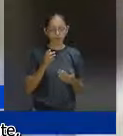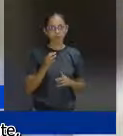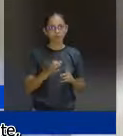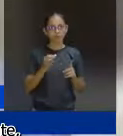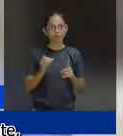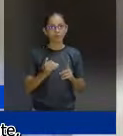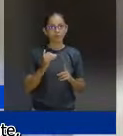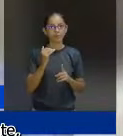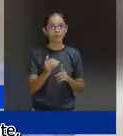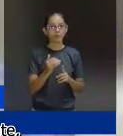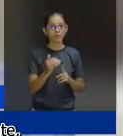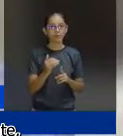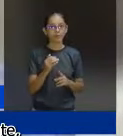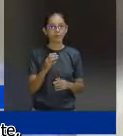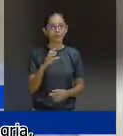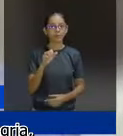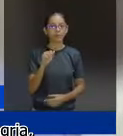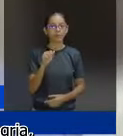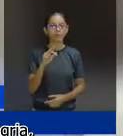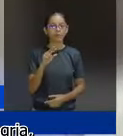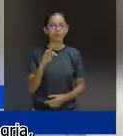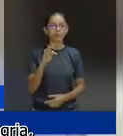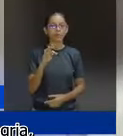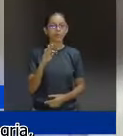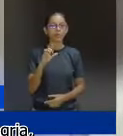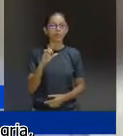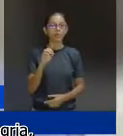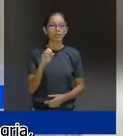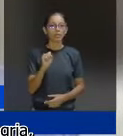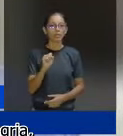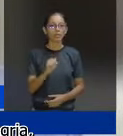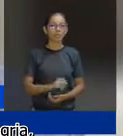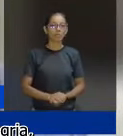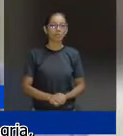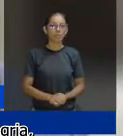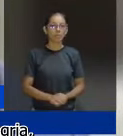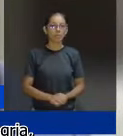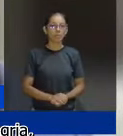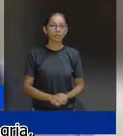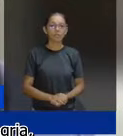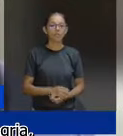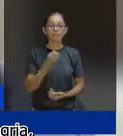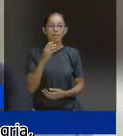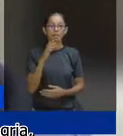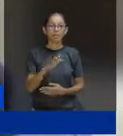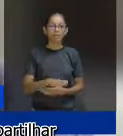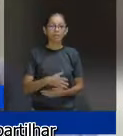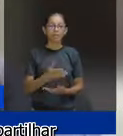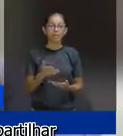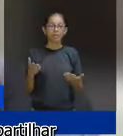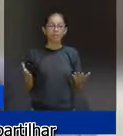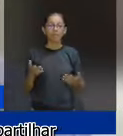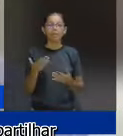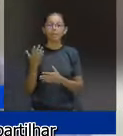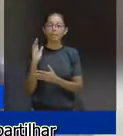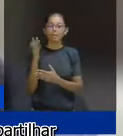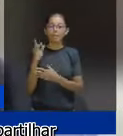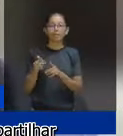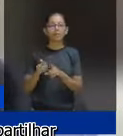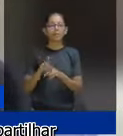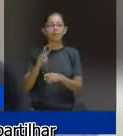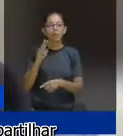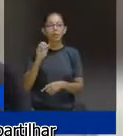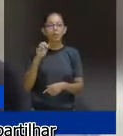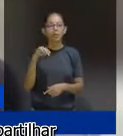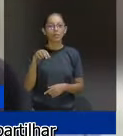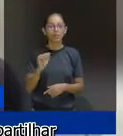Presidente, pares, parabenizando a Ana e a alegria, a satisfação, a generosidade desse seu esforço